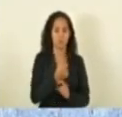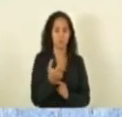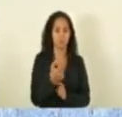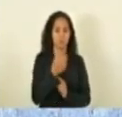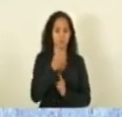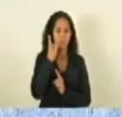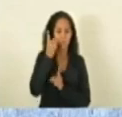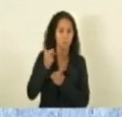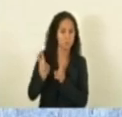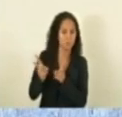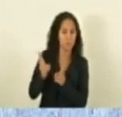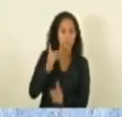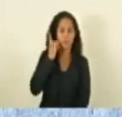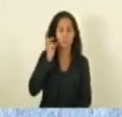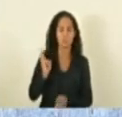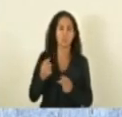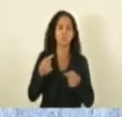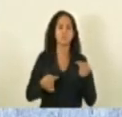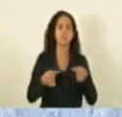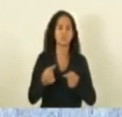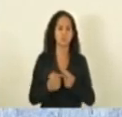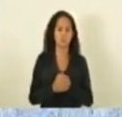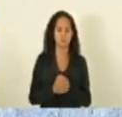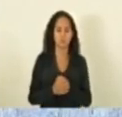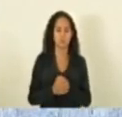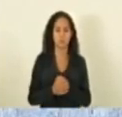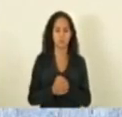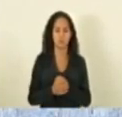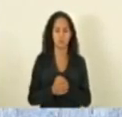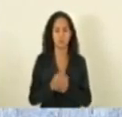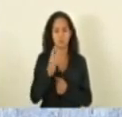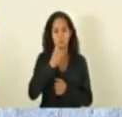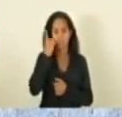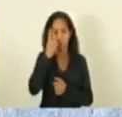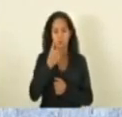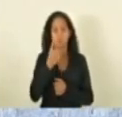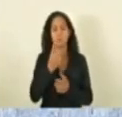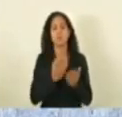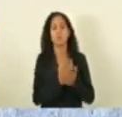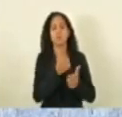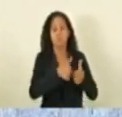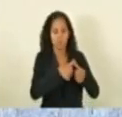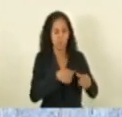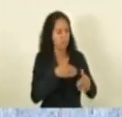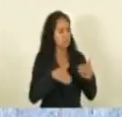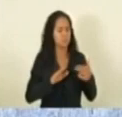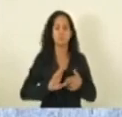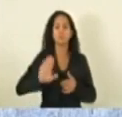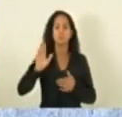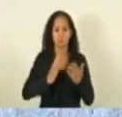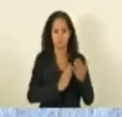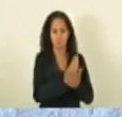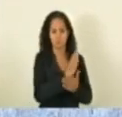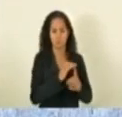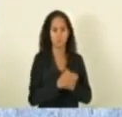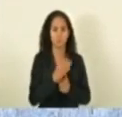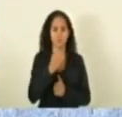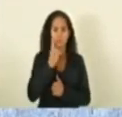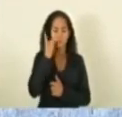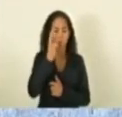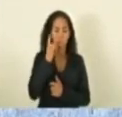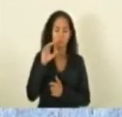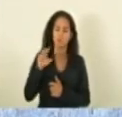42-04-2022 do deputado Luiz Durão. Em discussão, os deputados com a própria permanecem como estão, os contrários se manifestam. Aprovado.